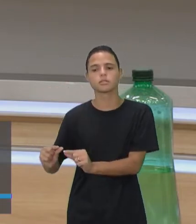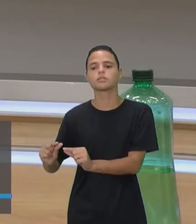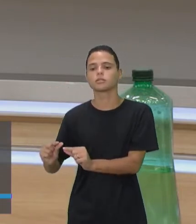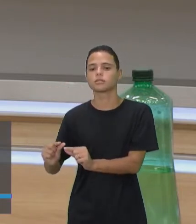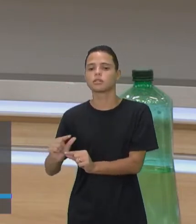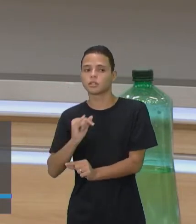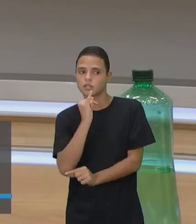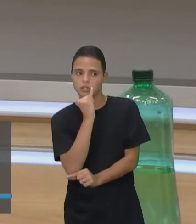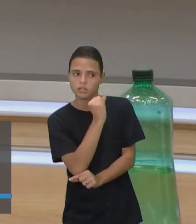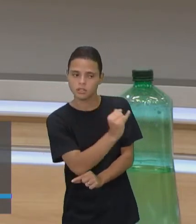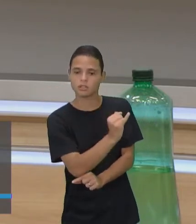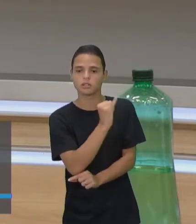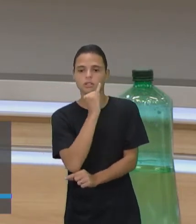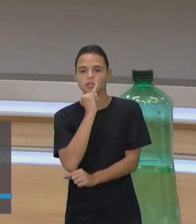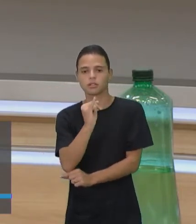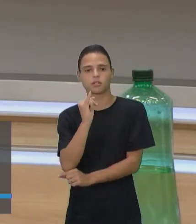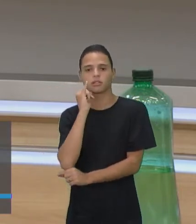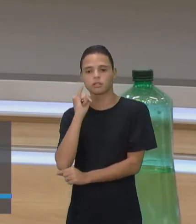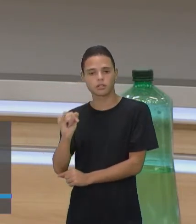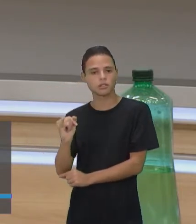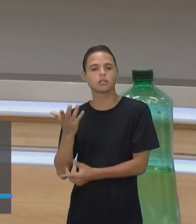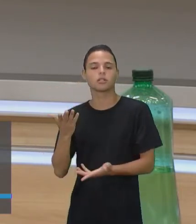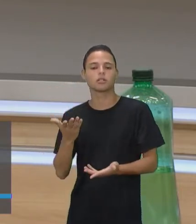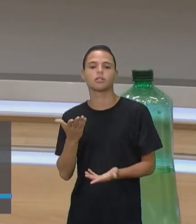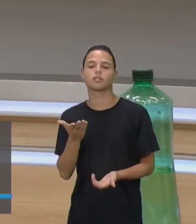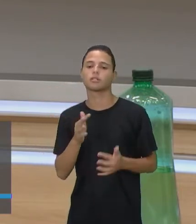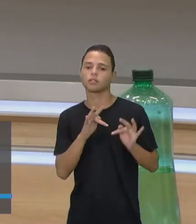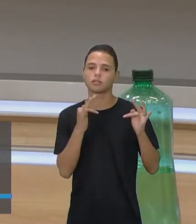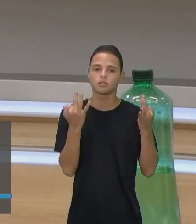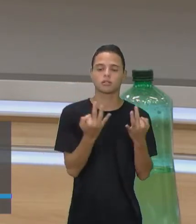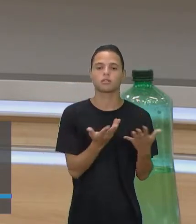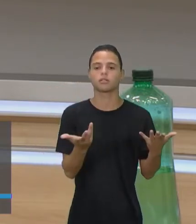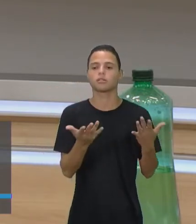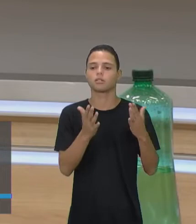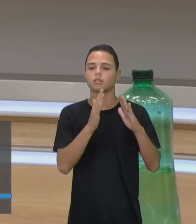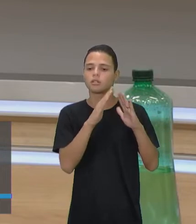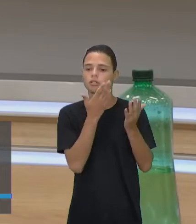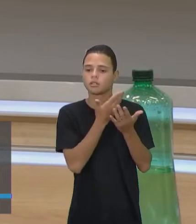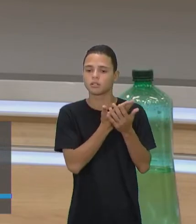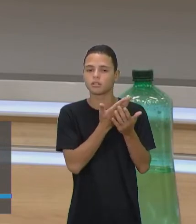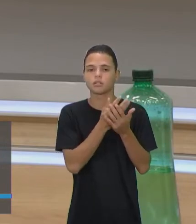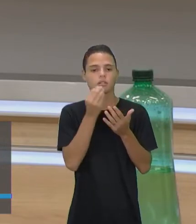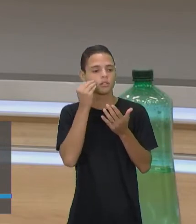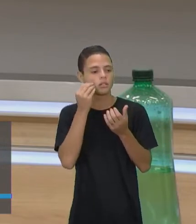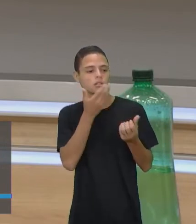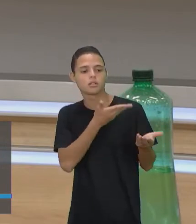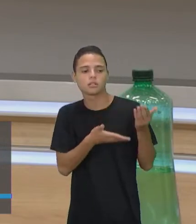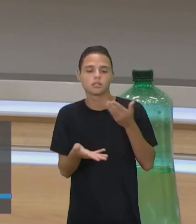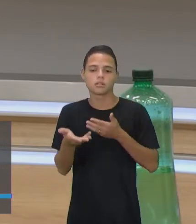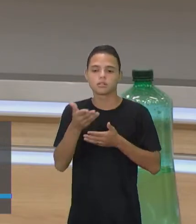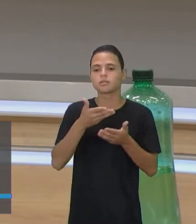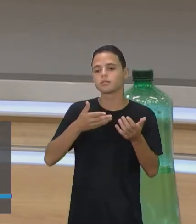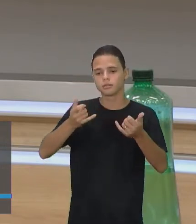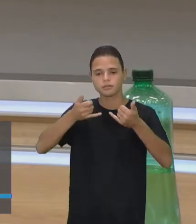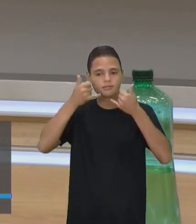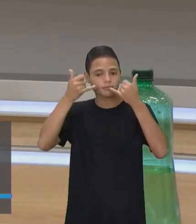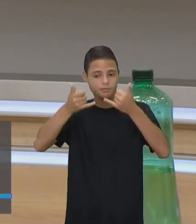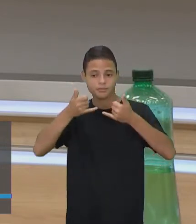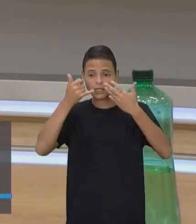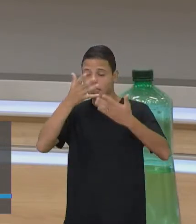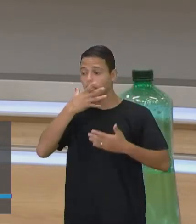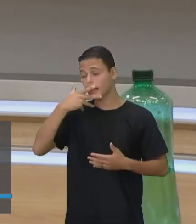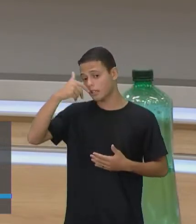do seu redor, leva isso para tantas pessoas da sua família, as pessoas da sua sala, para compartilhar informação. É a melhor forma